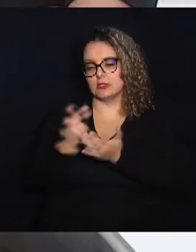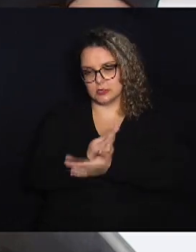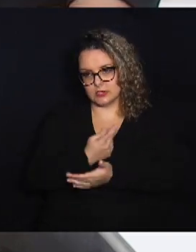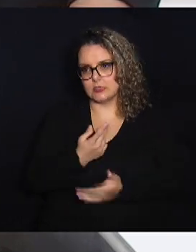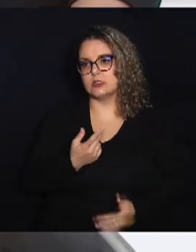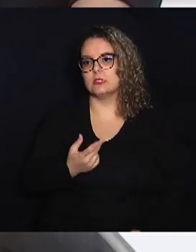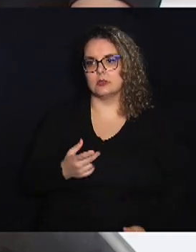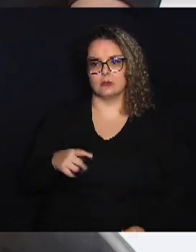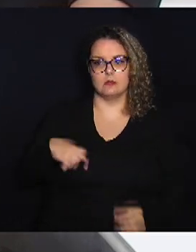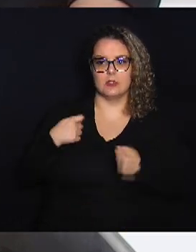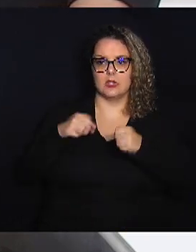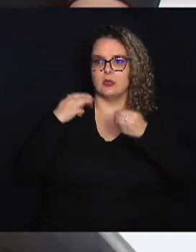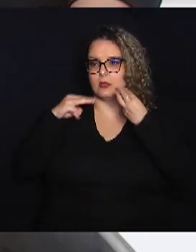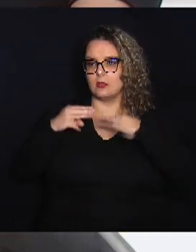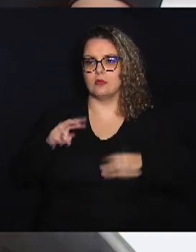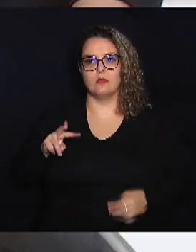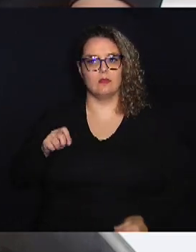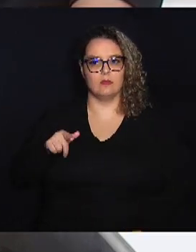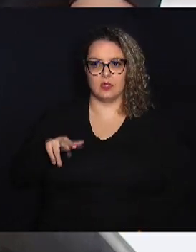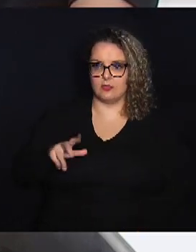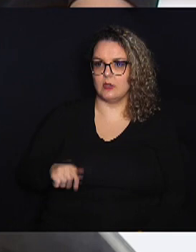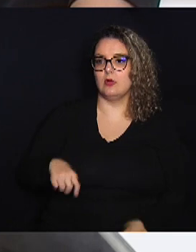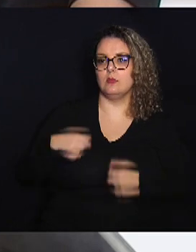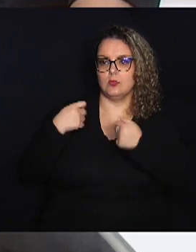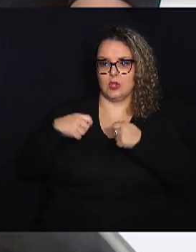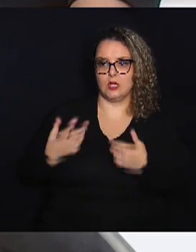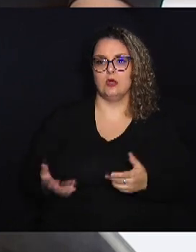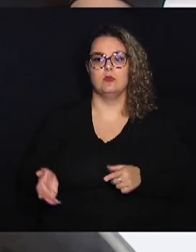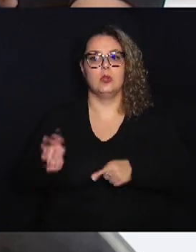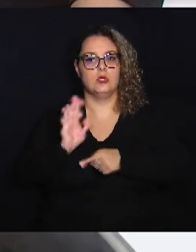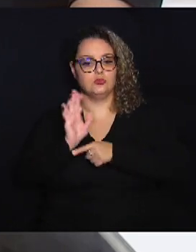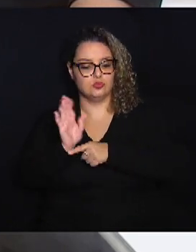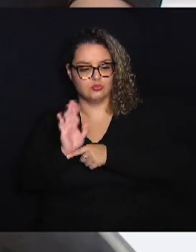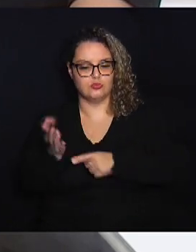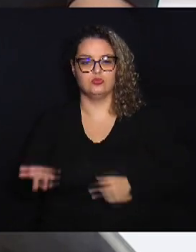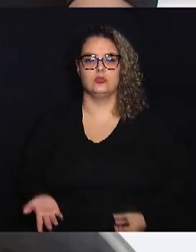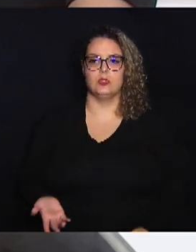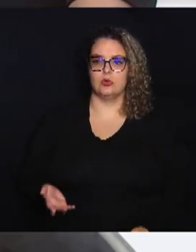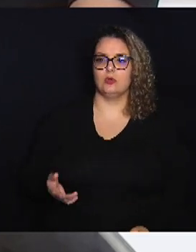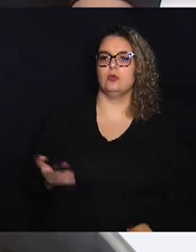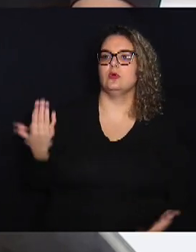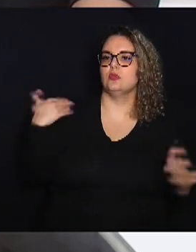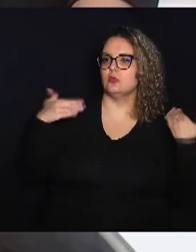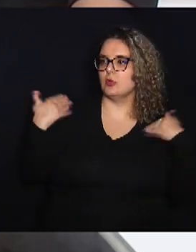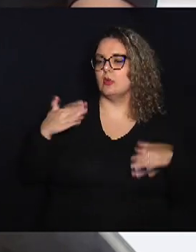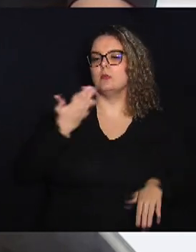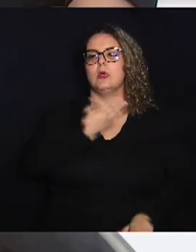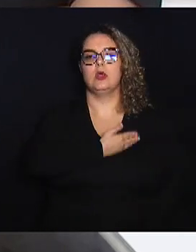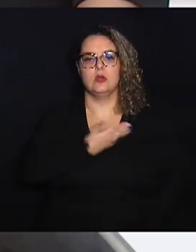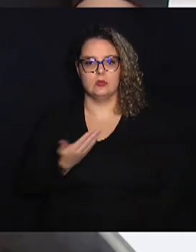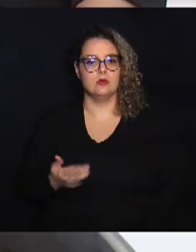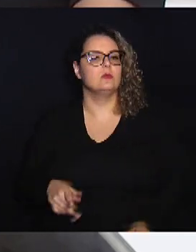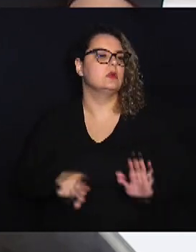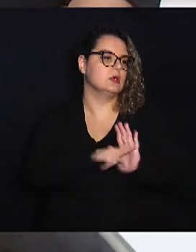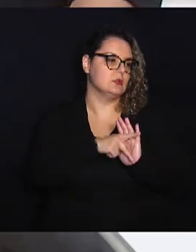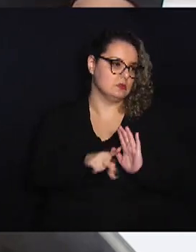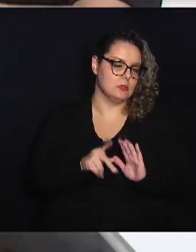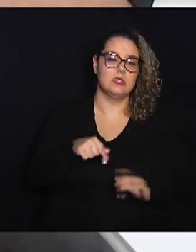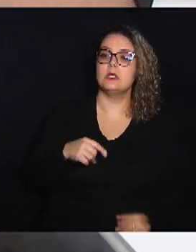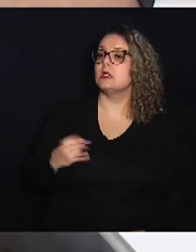da música como válvula de escape, precisa do cinema, do rolezinho com os amigos. Isso é Faz parte, né, cara?